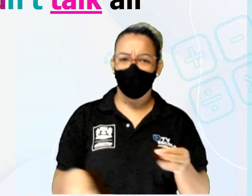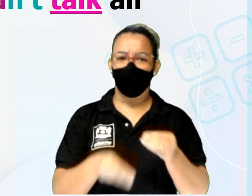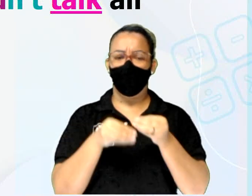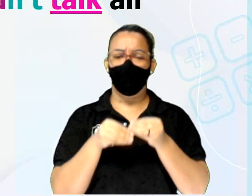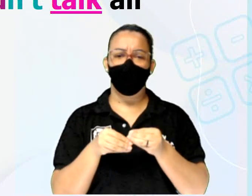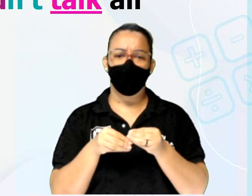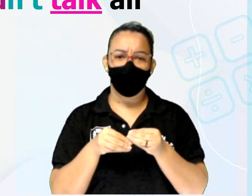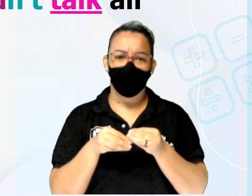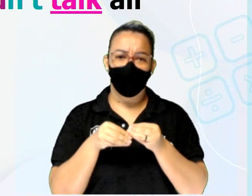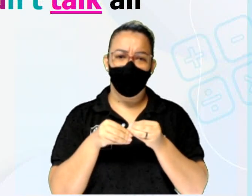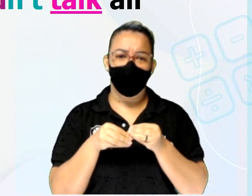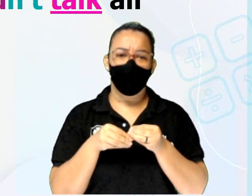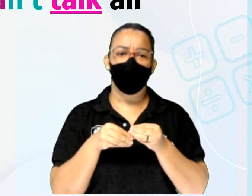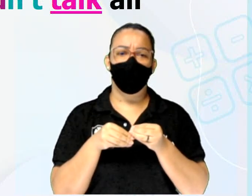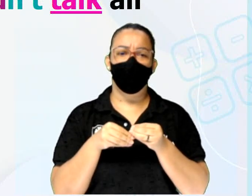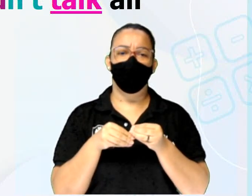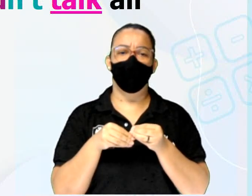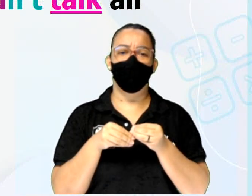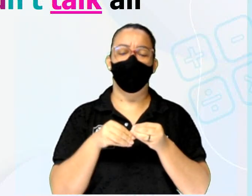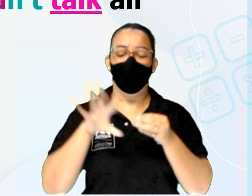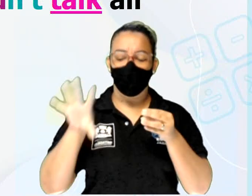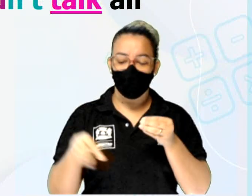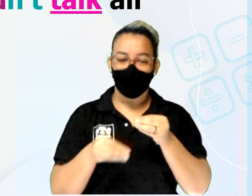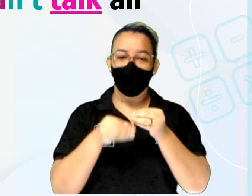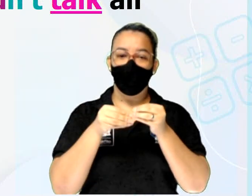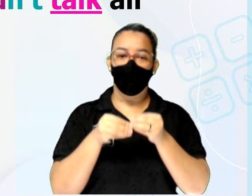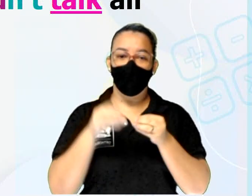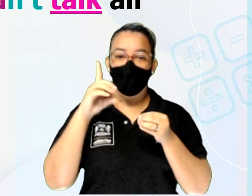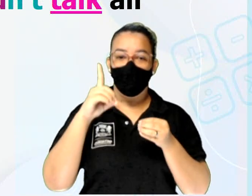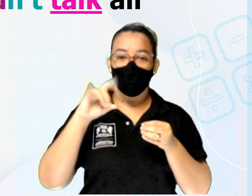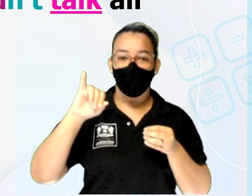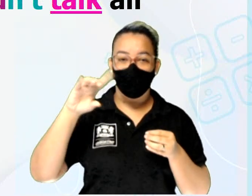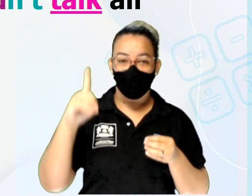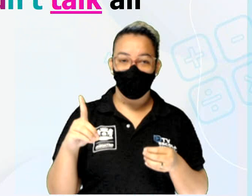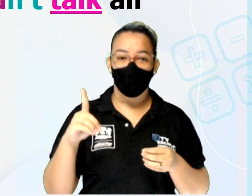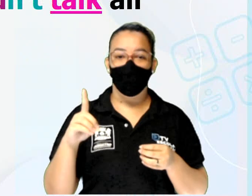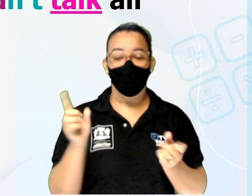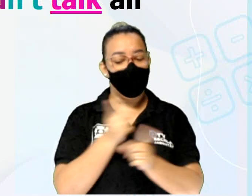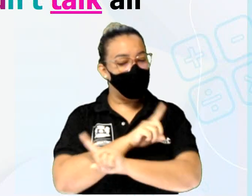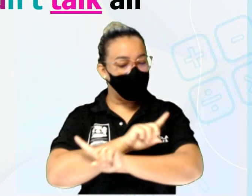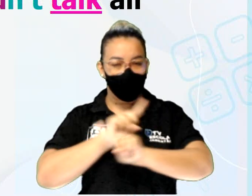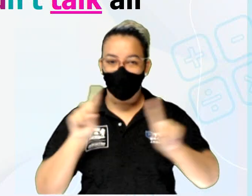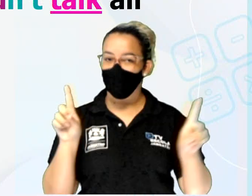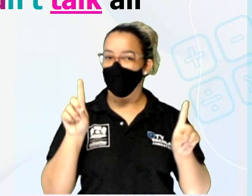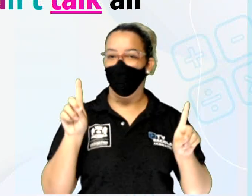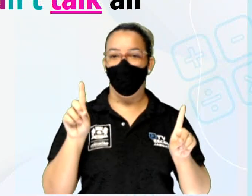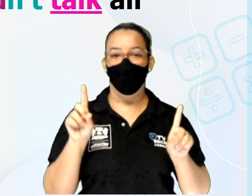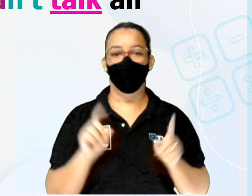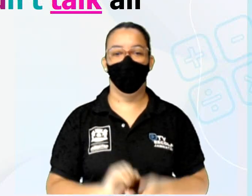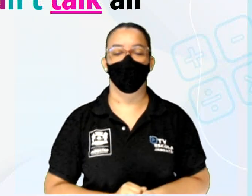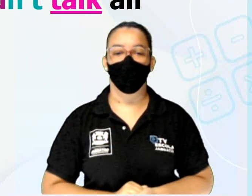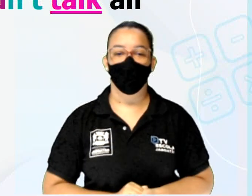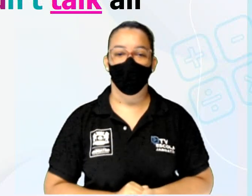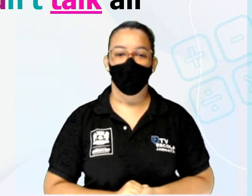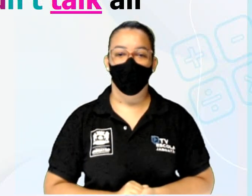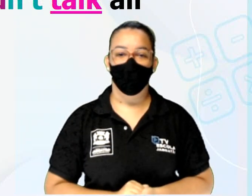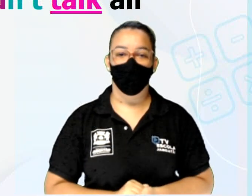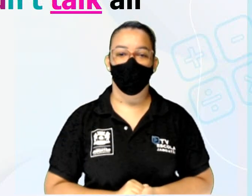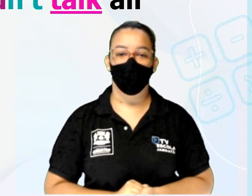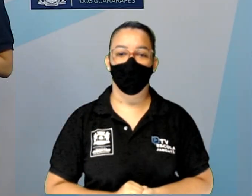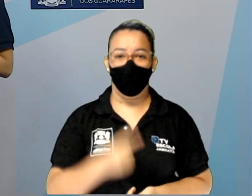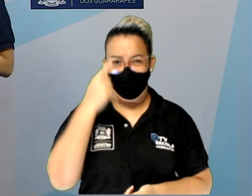talk all night long. Maria e eu não falamos a noite toda. Então, se a gente usa o